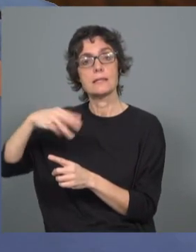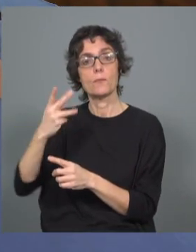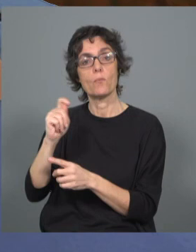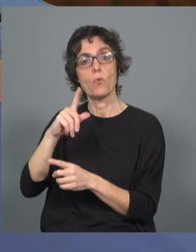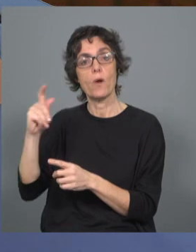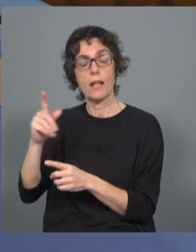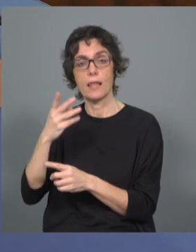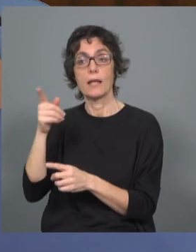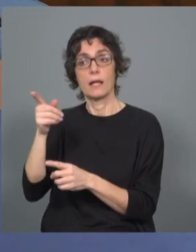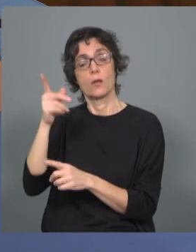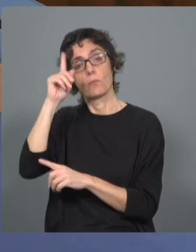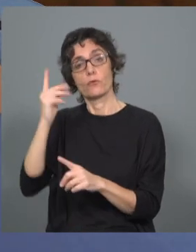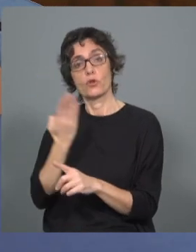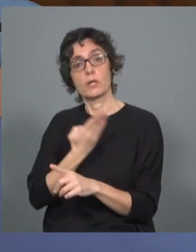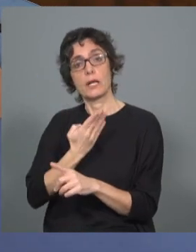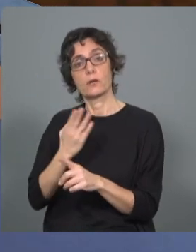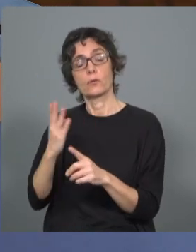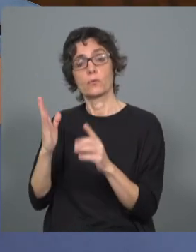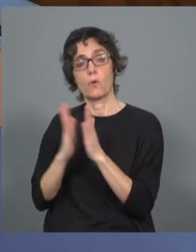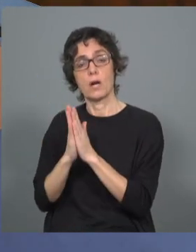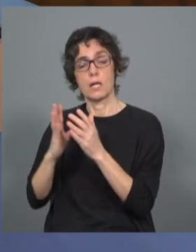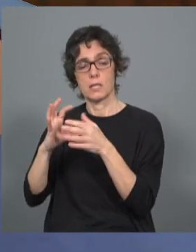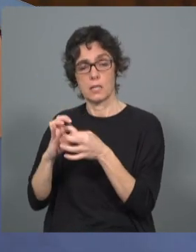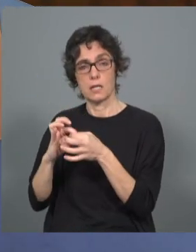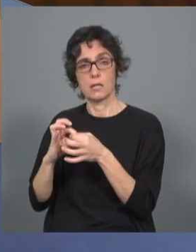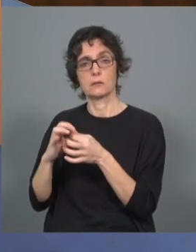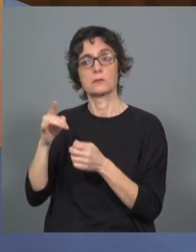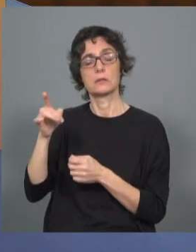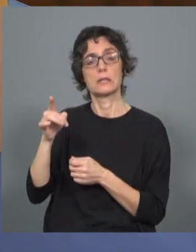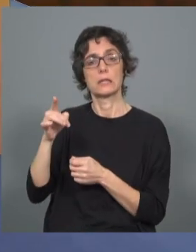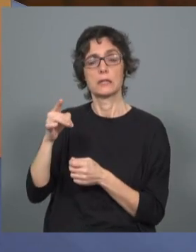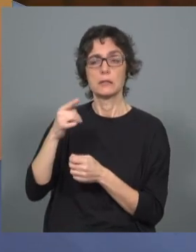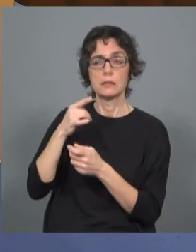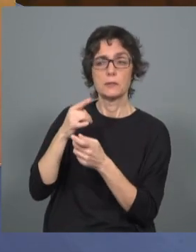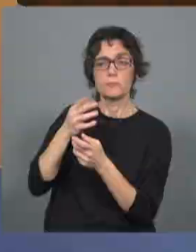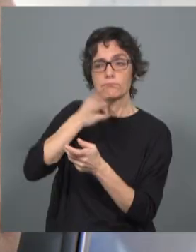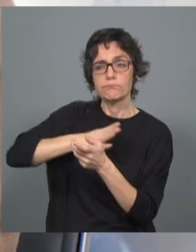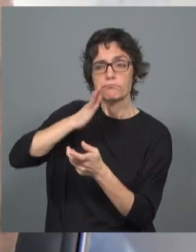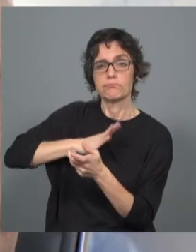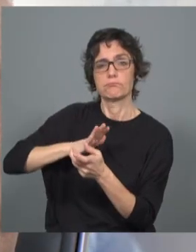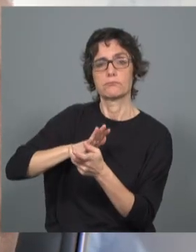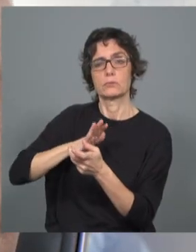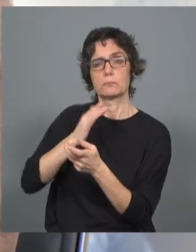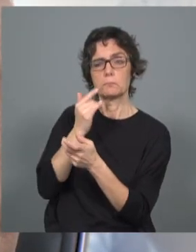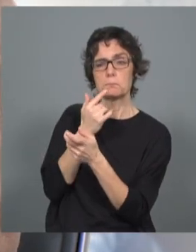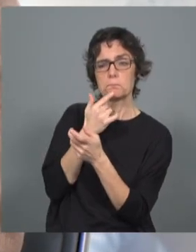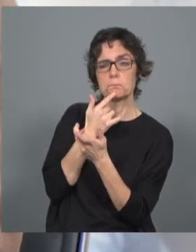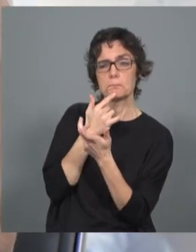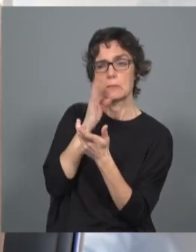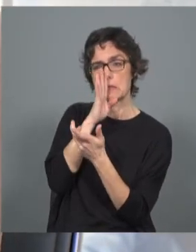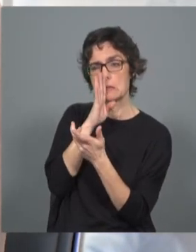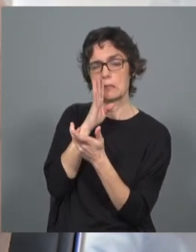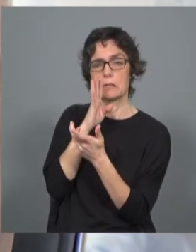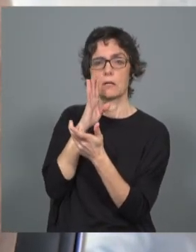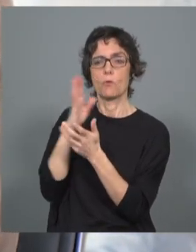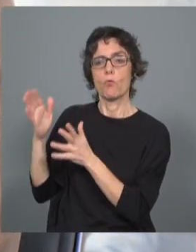de Direito Canónico, para perceber se o caminho passava pela anulação do sacramento